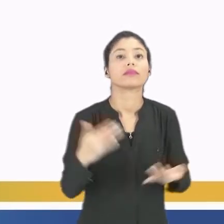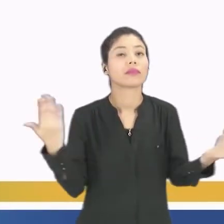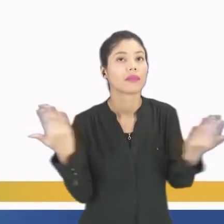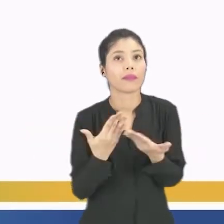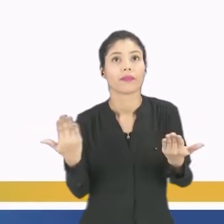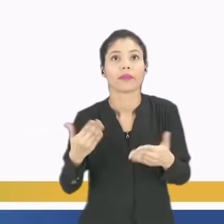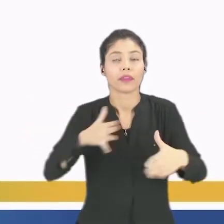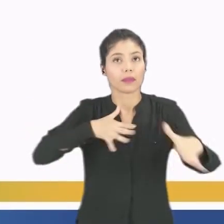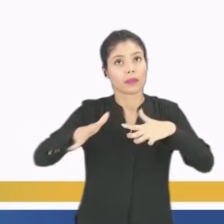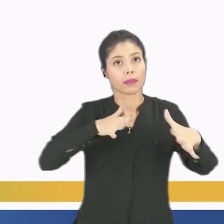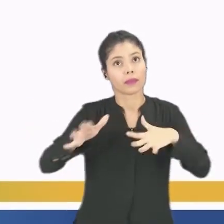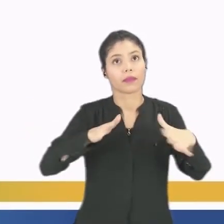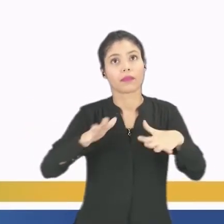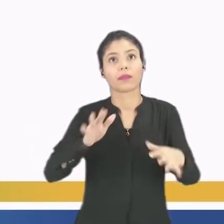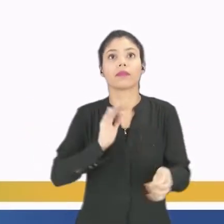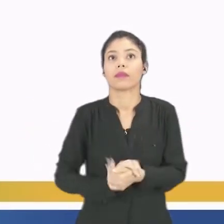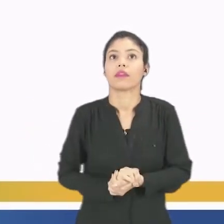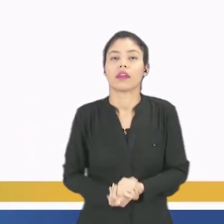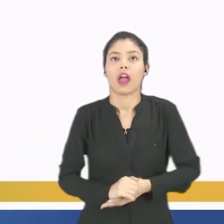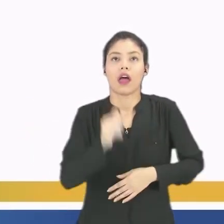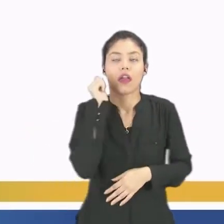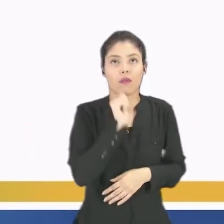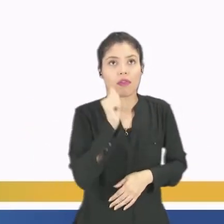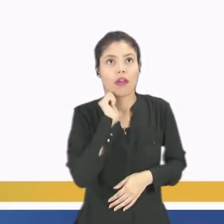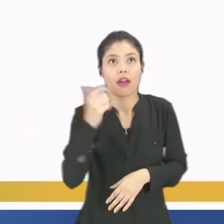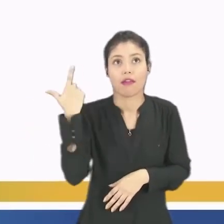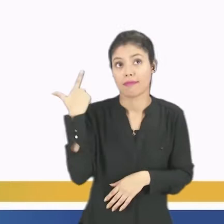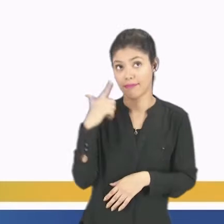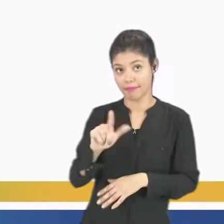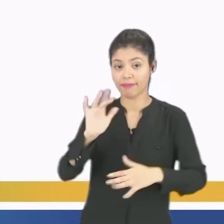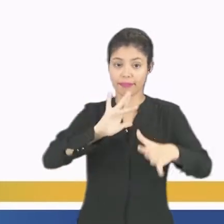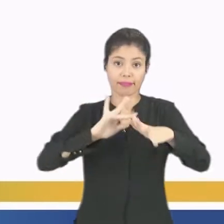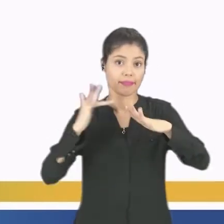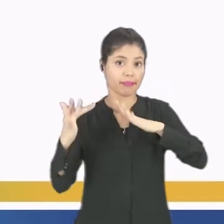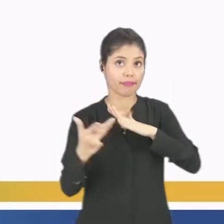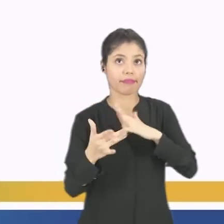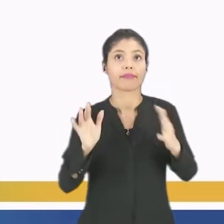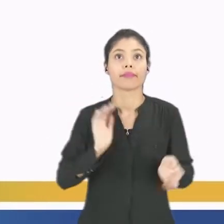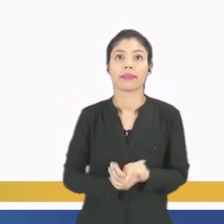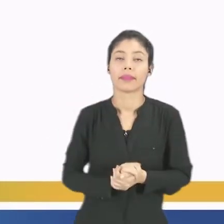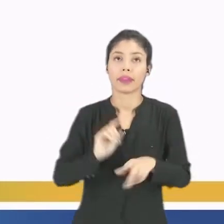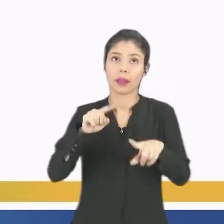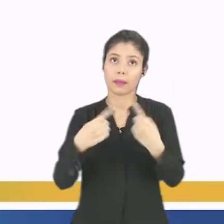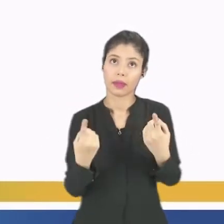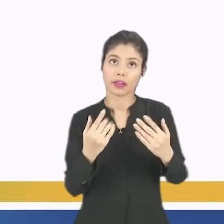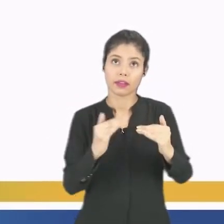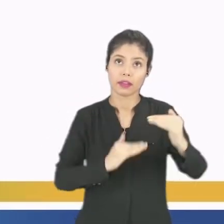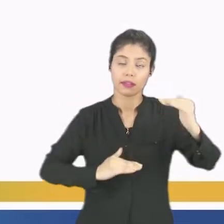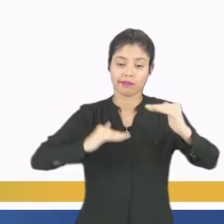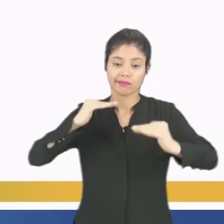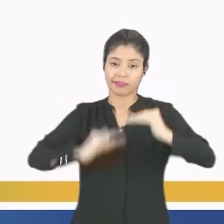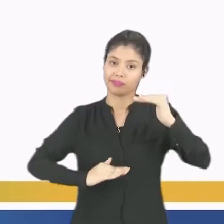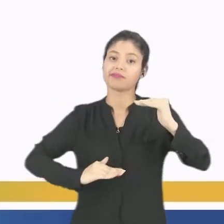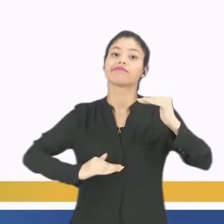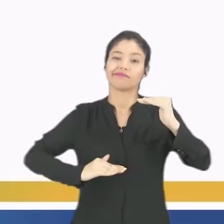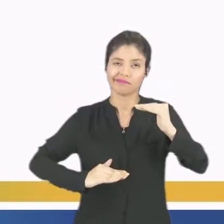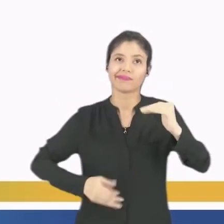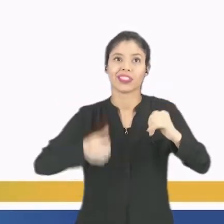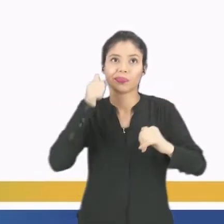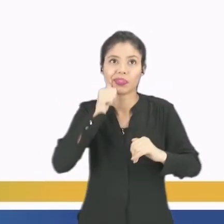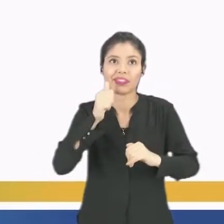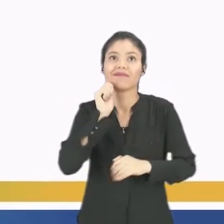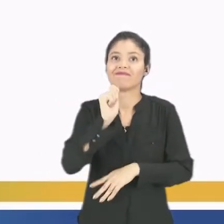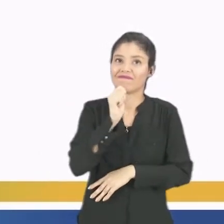Atualmente, os movimentos feministas ganham voz nas redes sociais, mas a desigualdade persiste. A